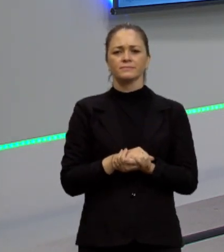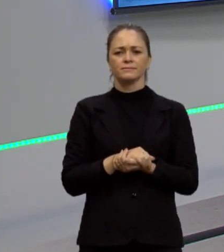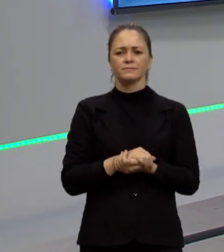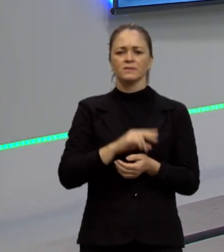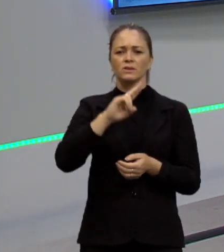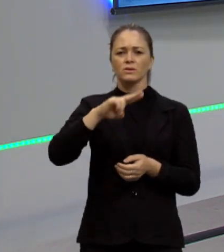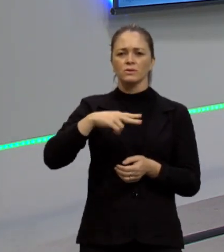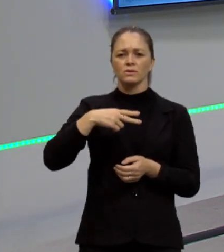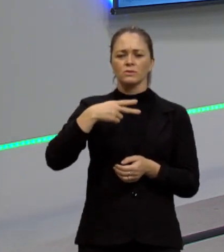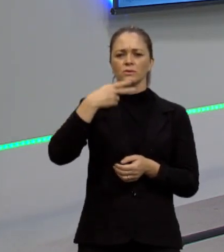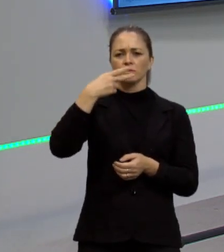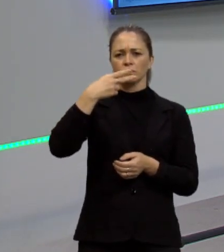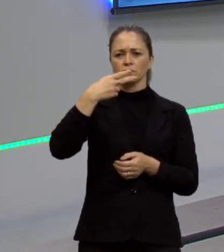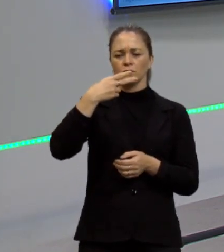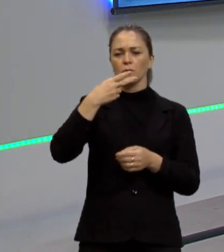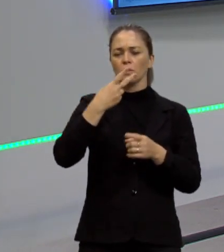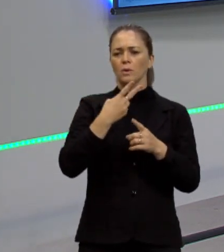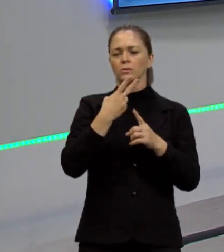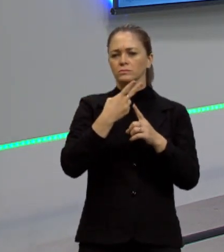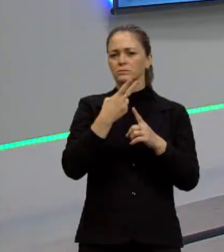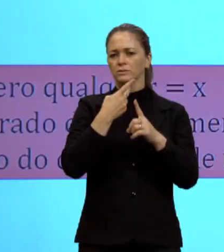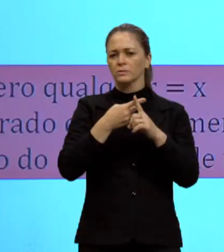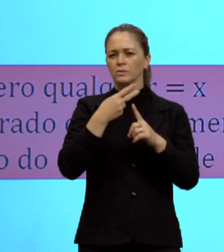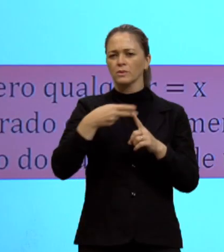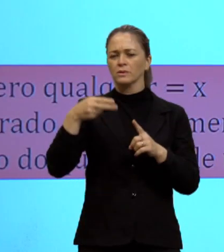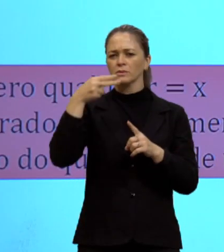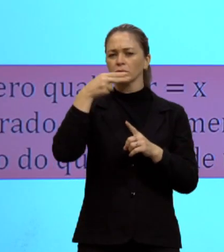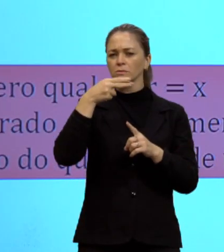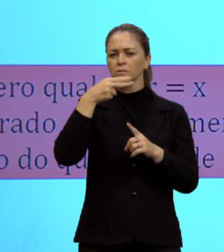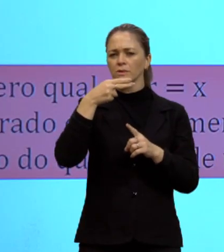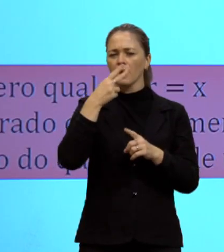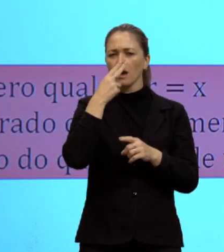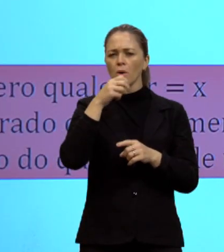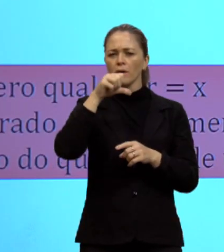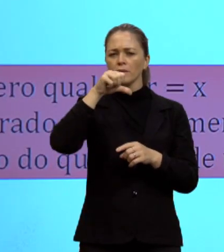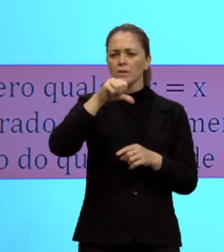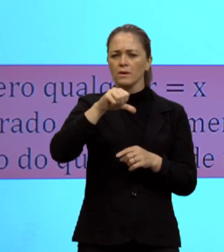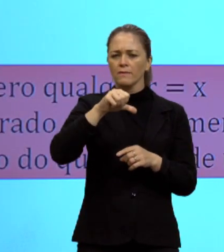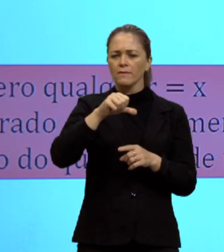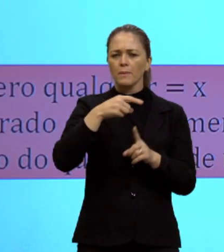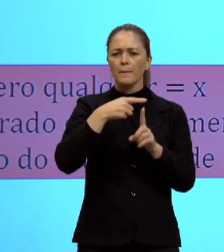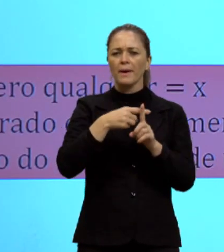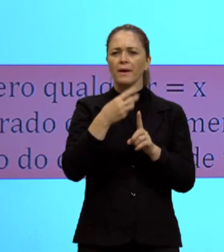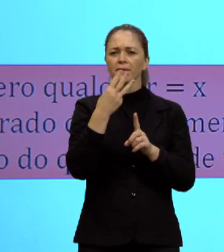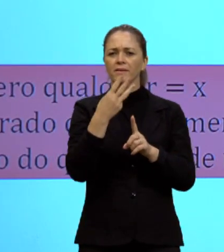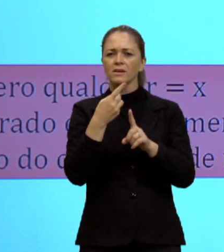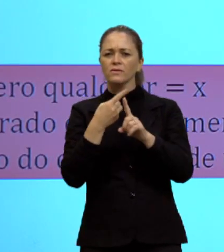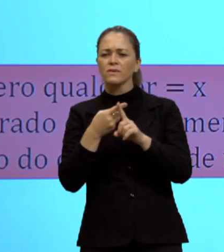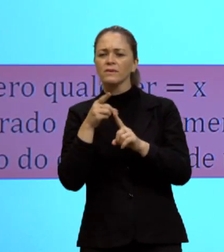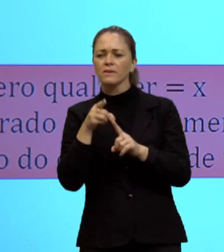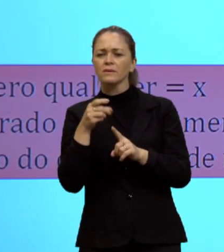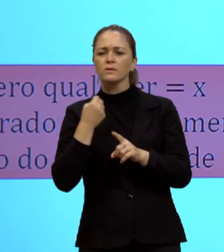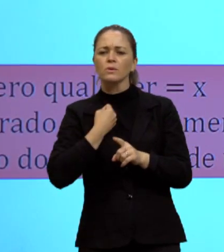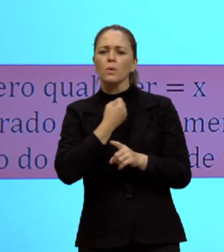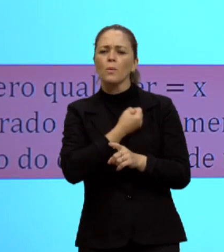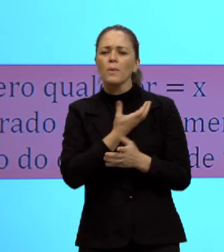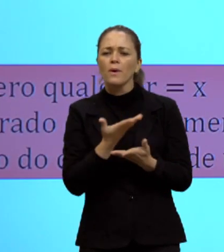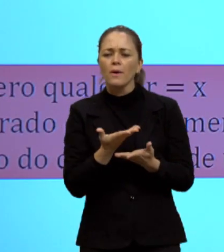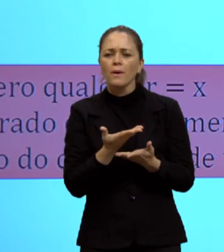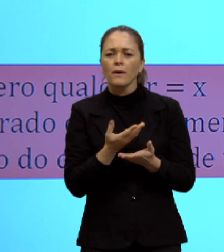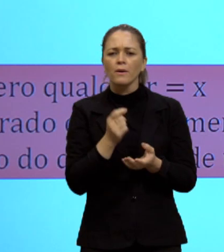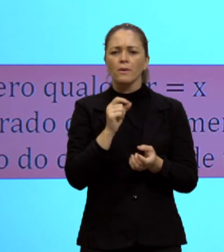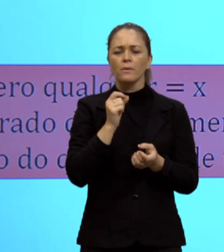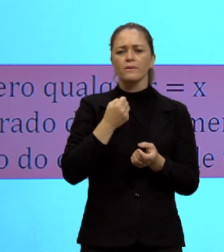do quadrado de um número é igual a 9 mais o triplo desse número. Quais são